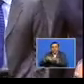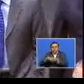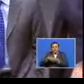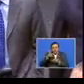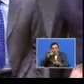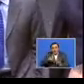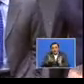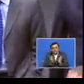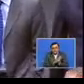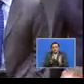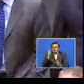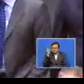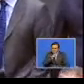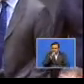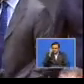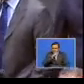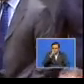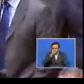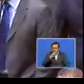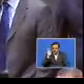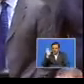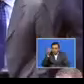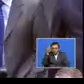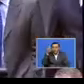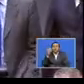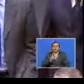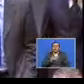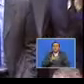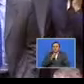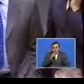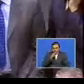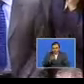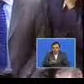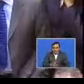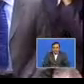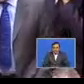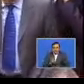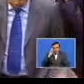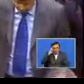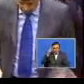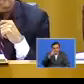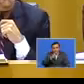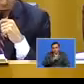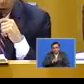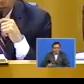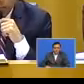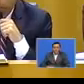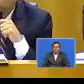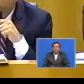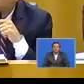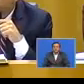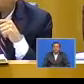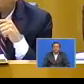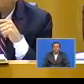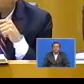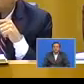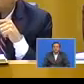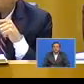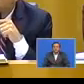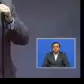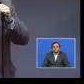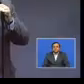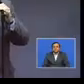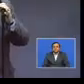em relação a essa mentira e essa falsidade. Eram essas minhas considerações, senhor presidente. Muito obrigado. Pela ordem, vereador Donato. Quero